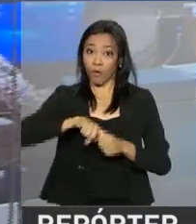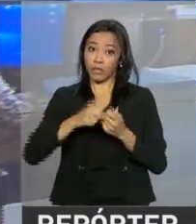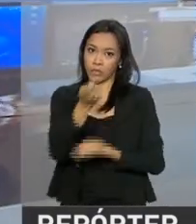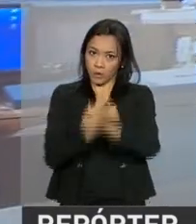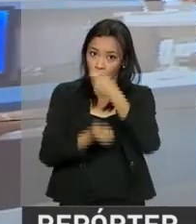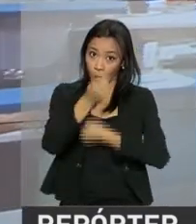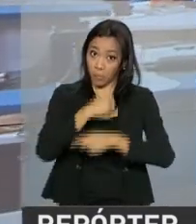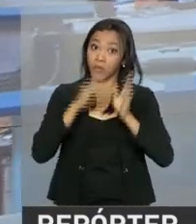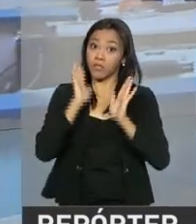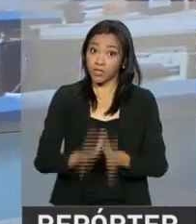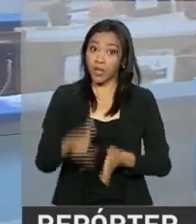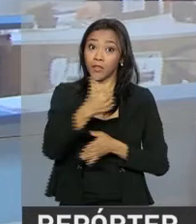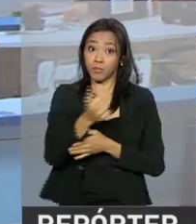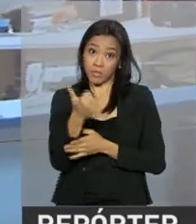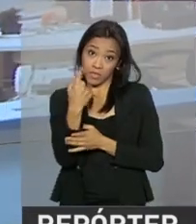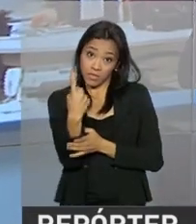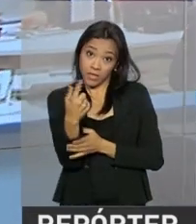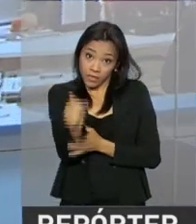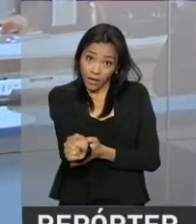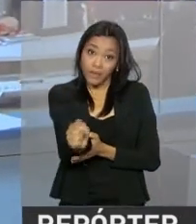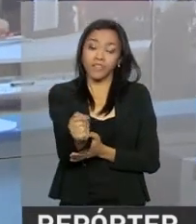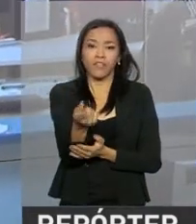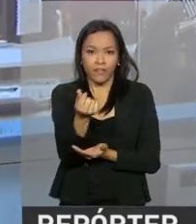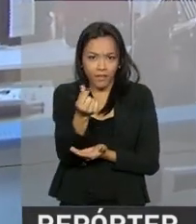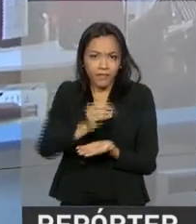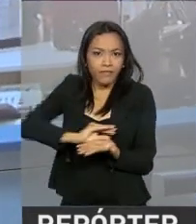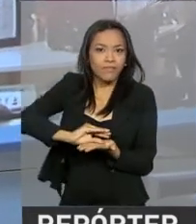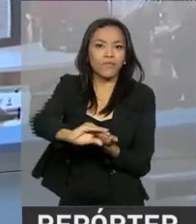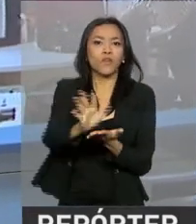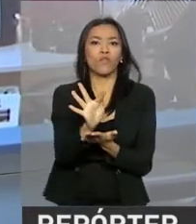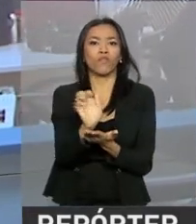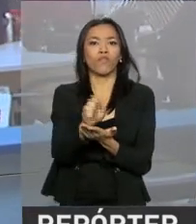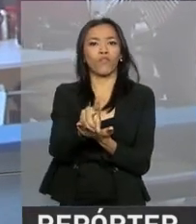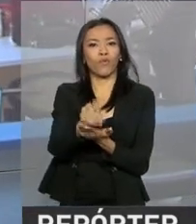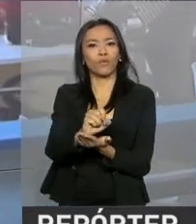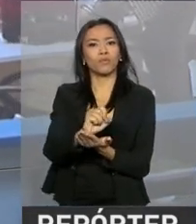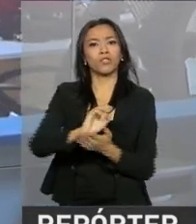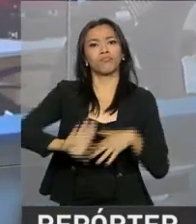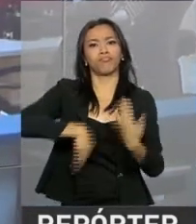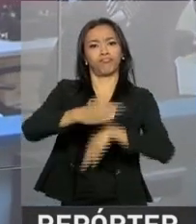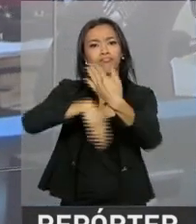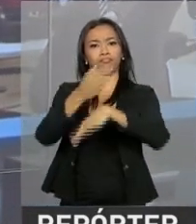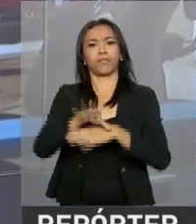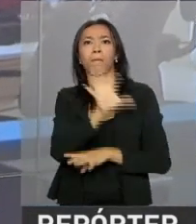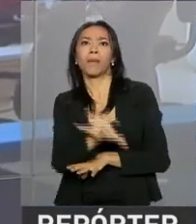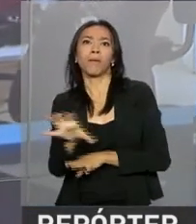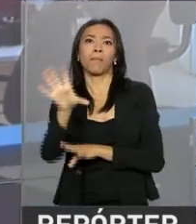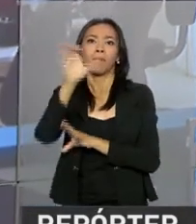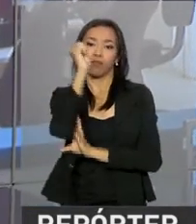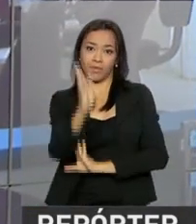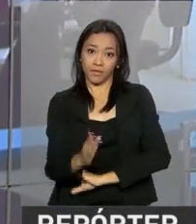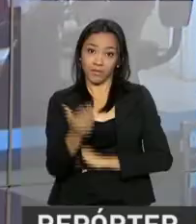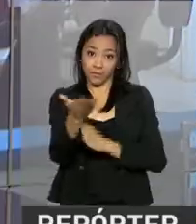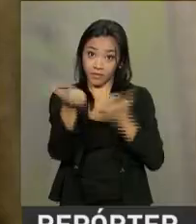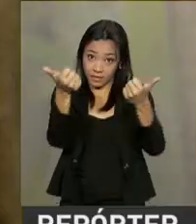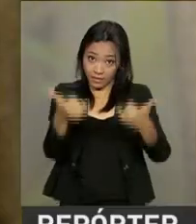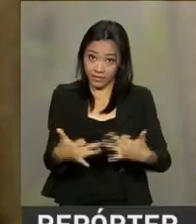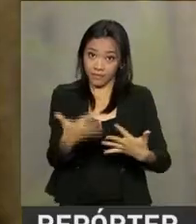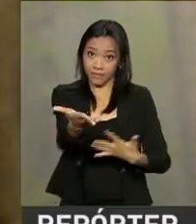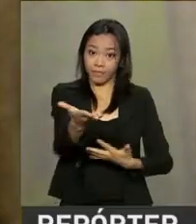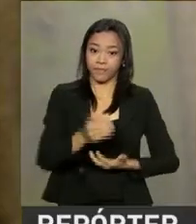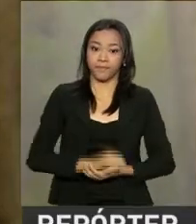já em 2017 e vai investir nos fundos de desenvolvimento regional os detalhes com a repórter carolina beca